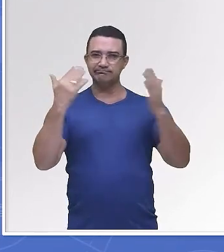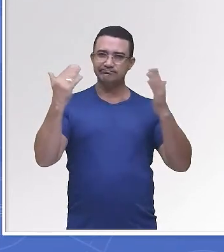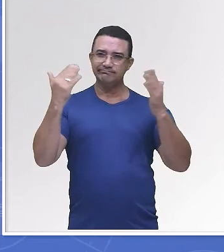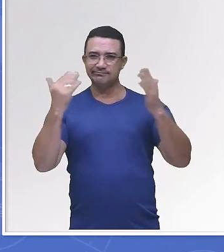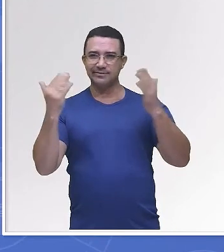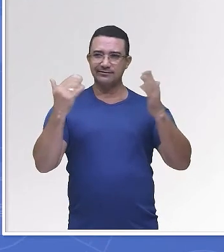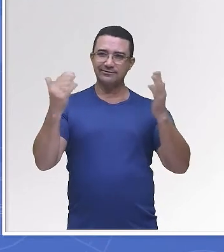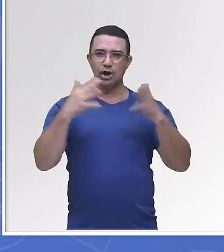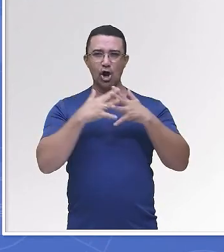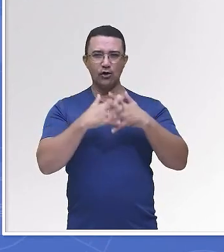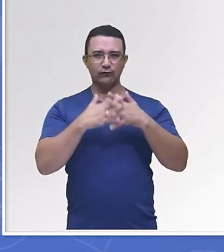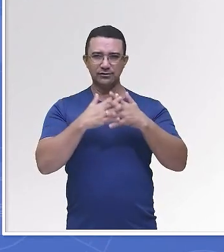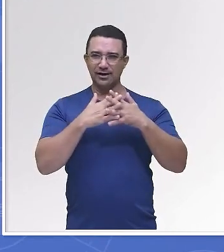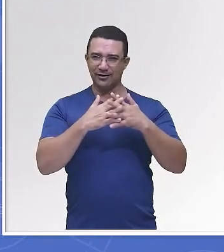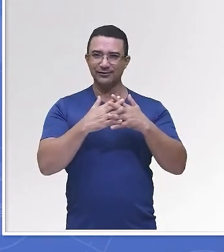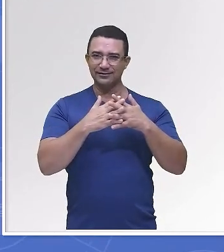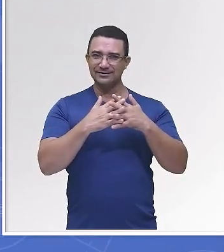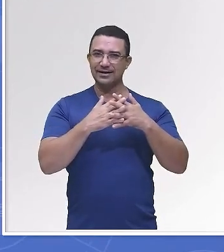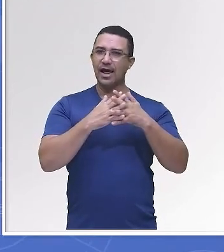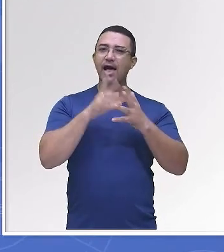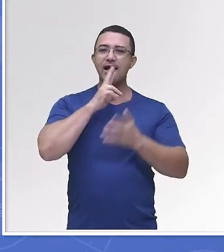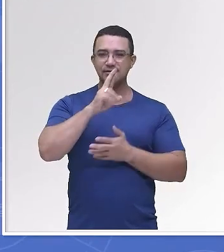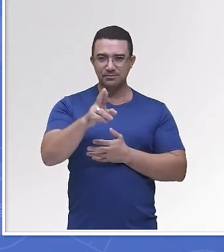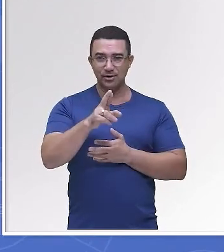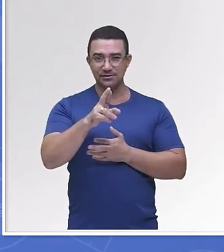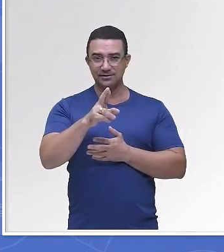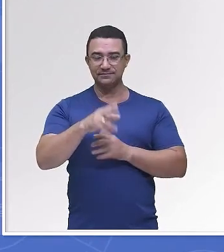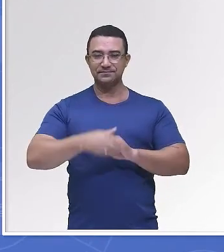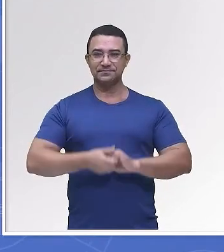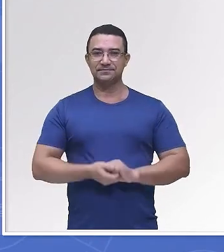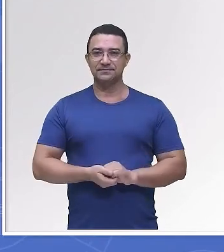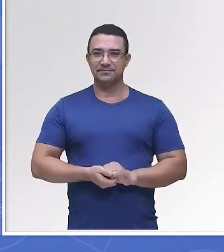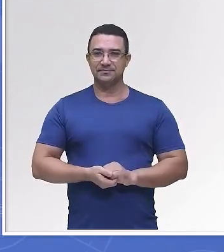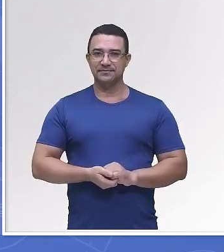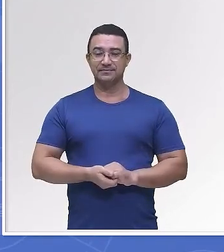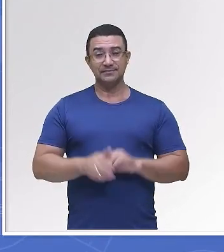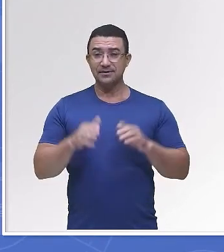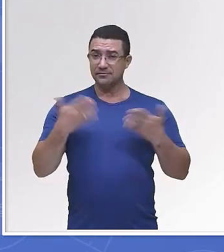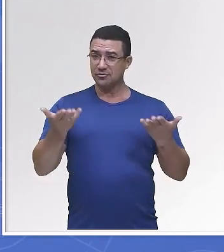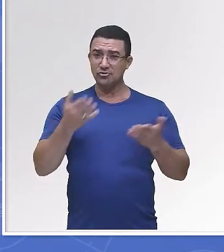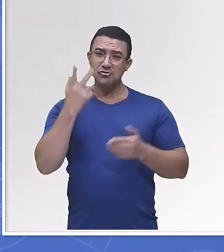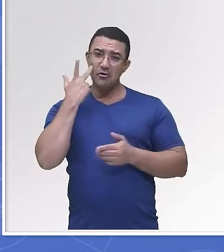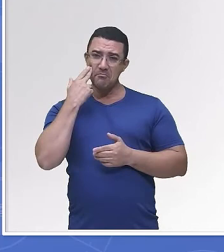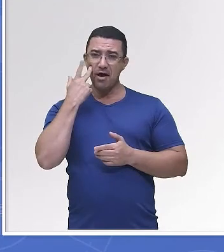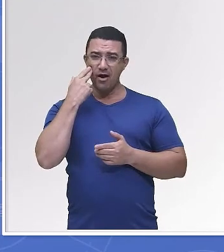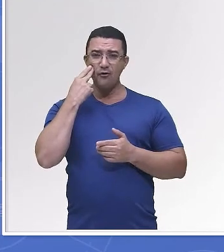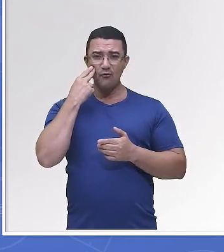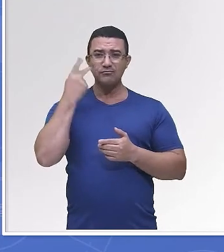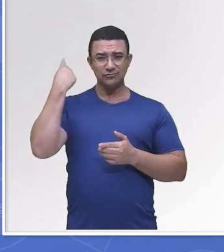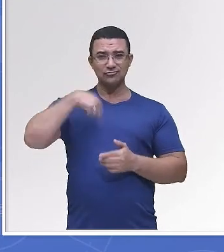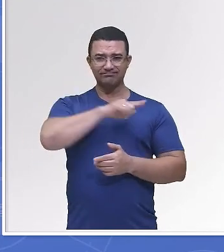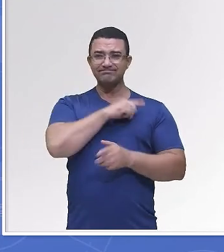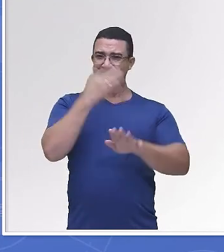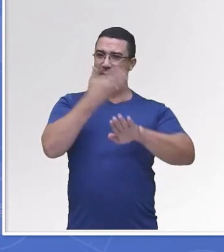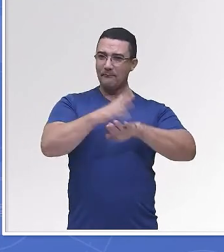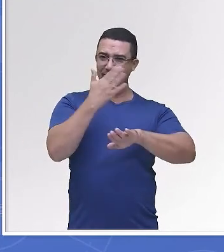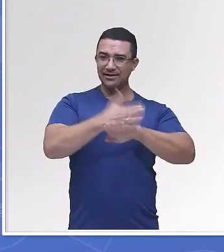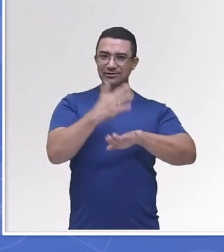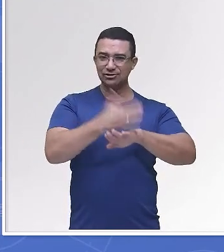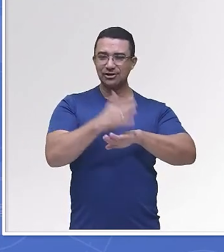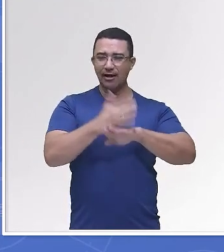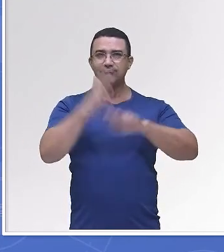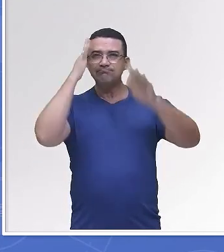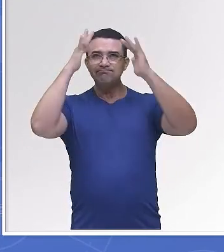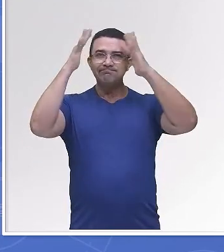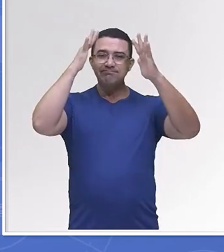uma distribuição aí da resposta, não chegamos a um consenso e tudo bem. A gente está aqui para praticar, para aguçar o nosso olhar